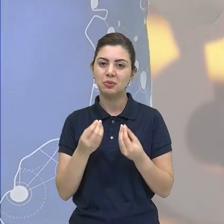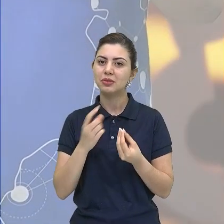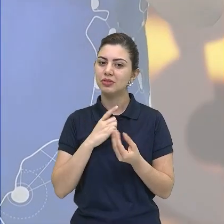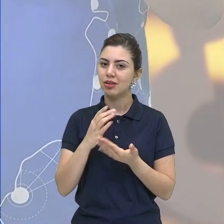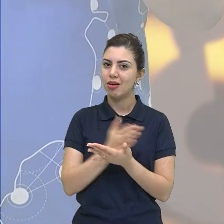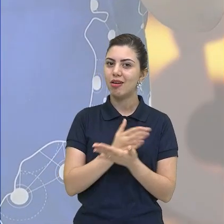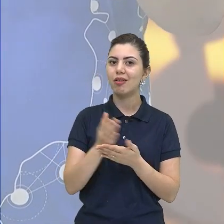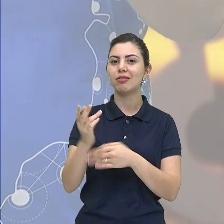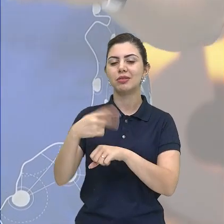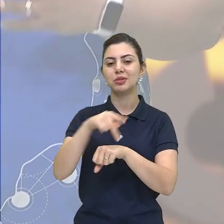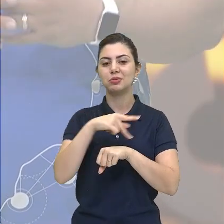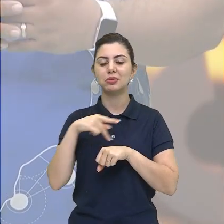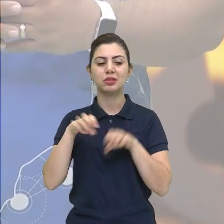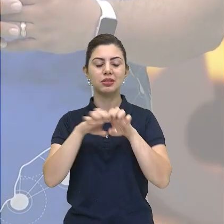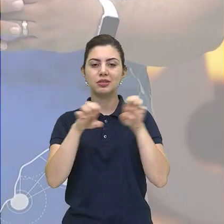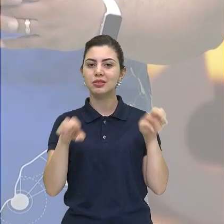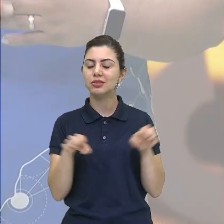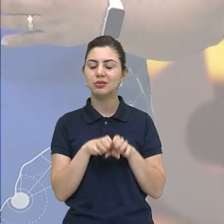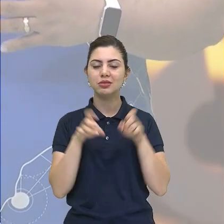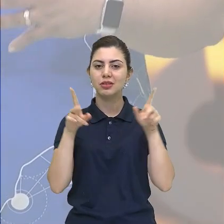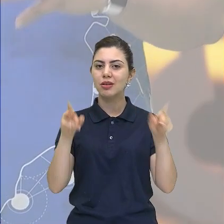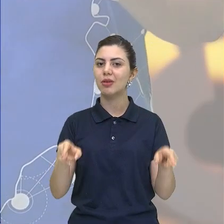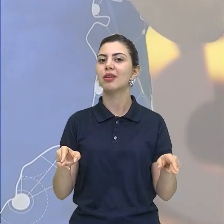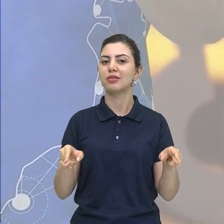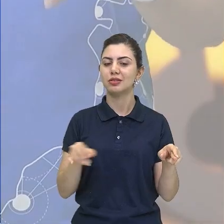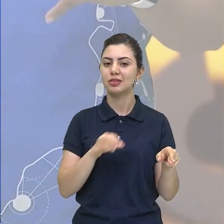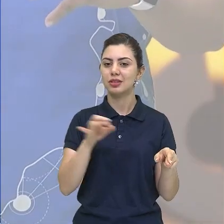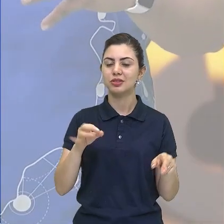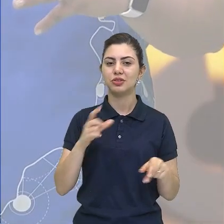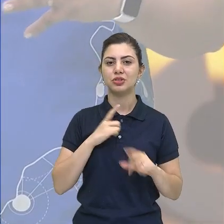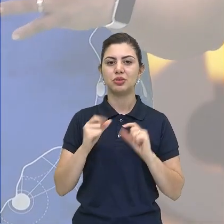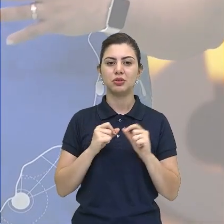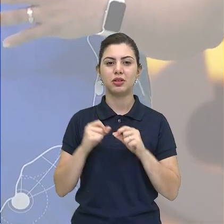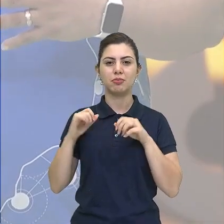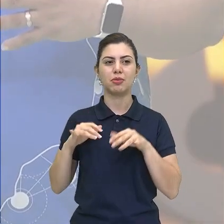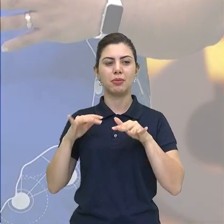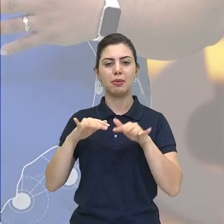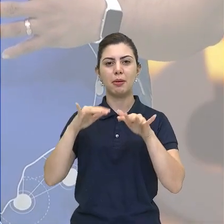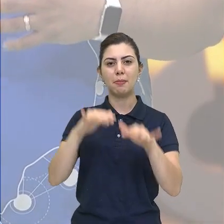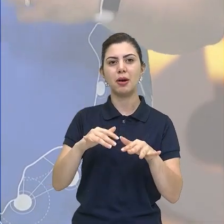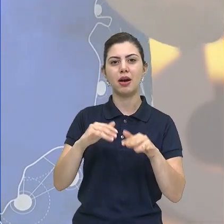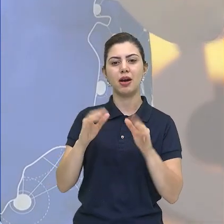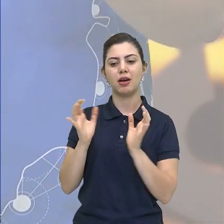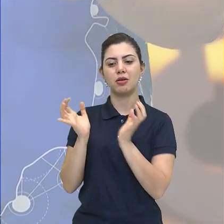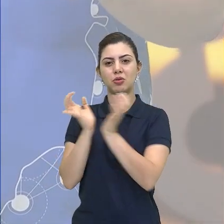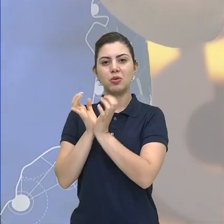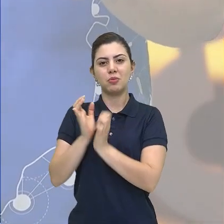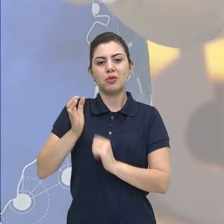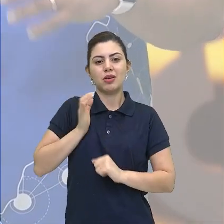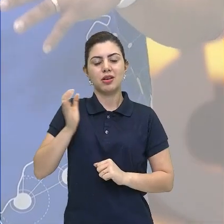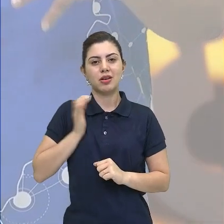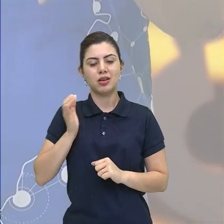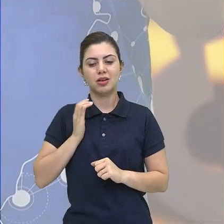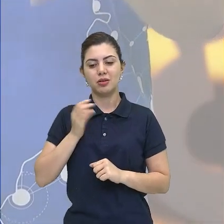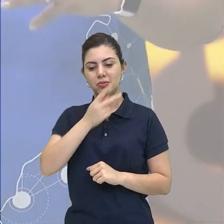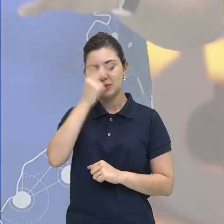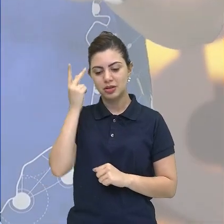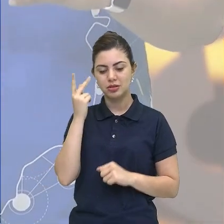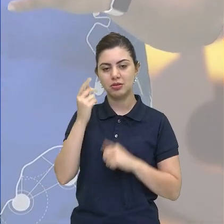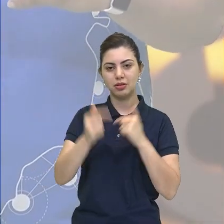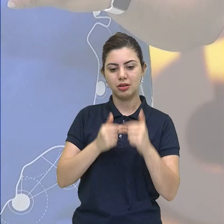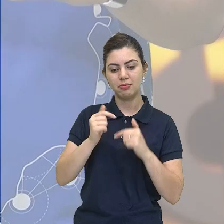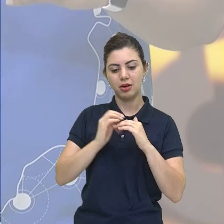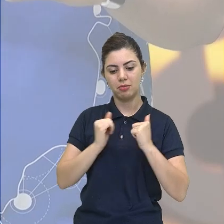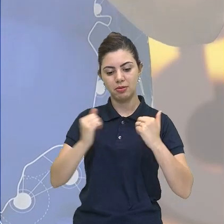países essa estrutura, né? De guerreiros, nobreza, né? E artesãos e camponeses. Então,